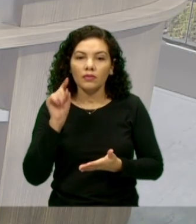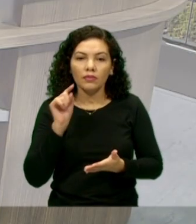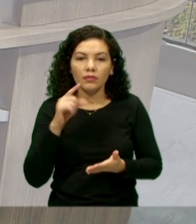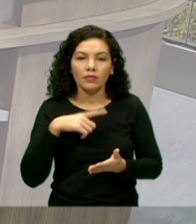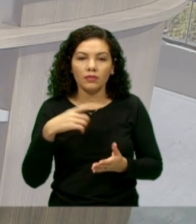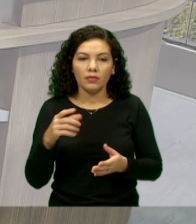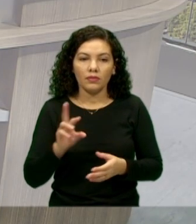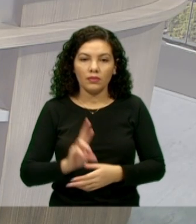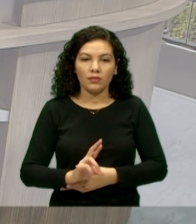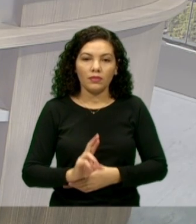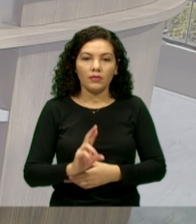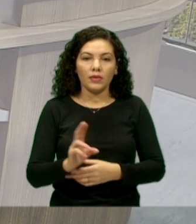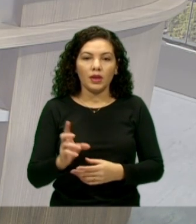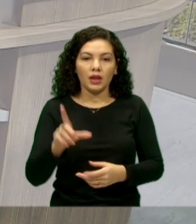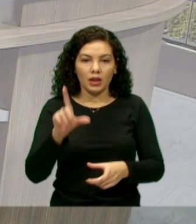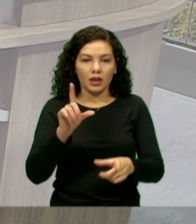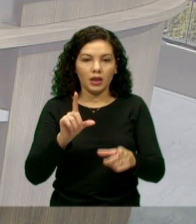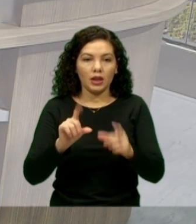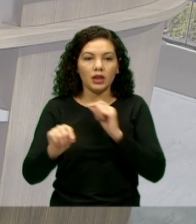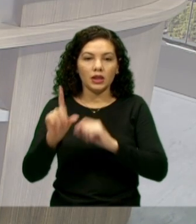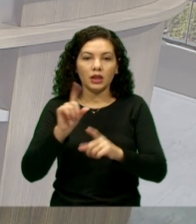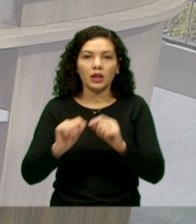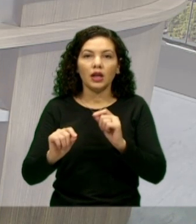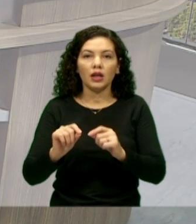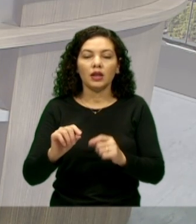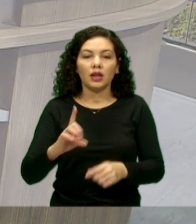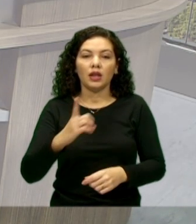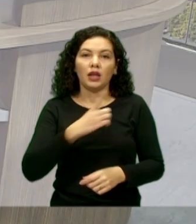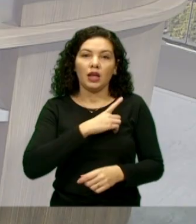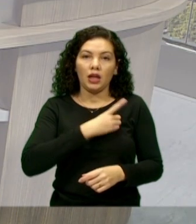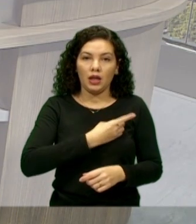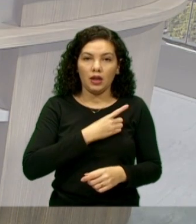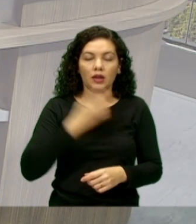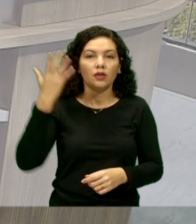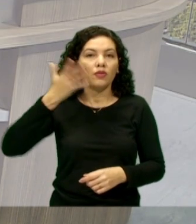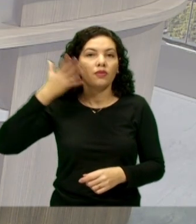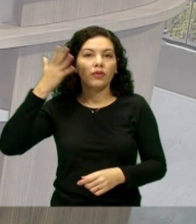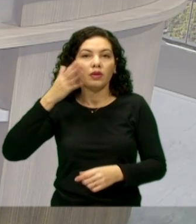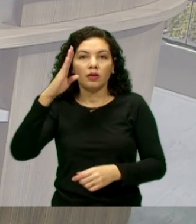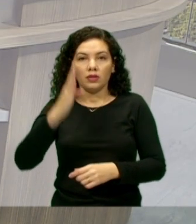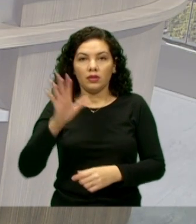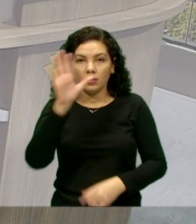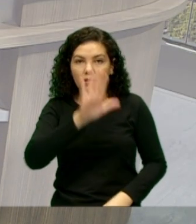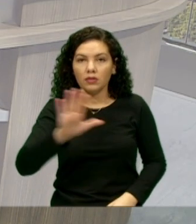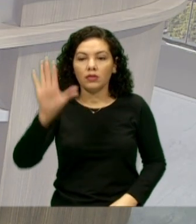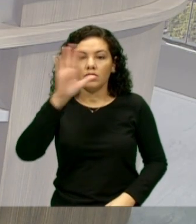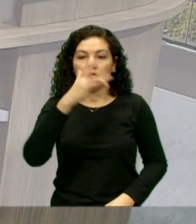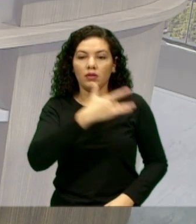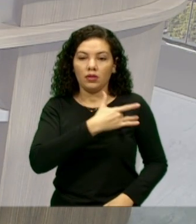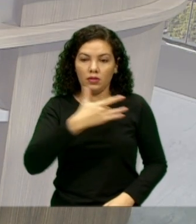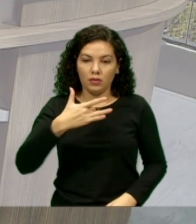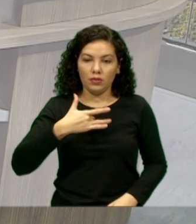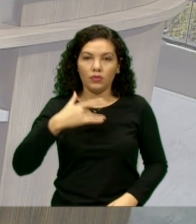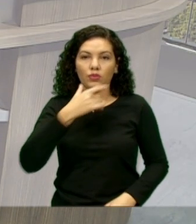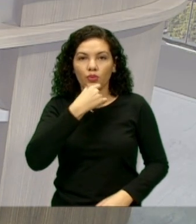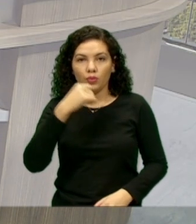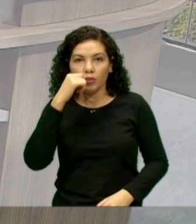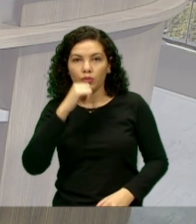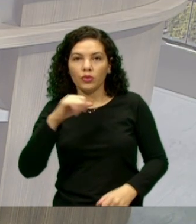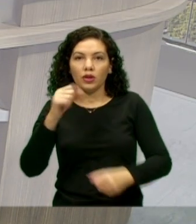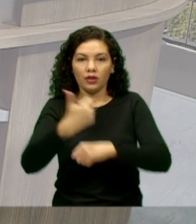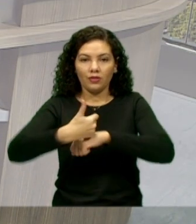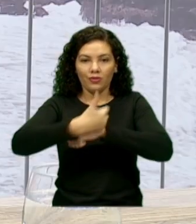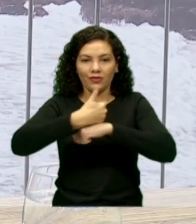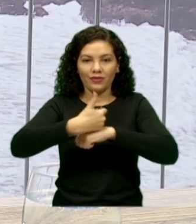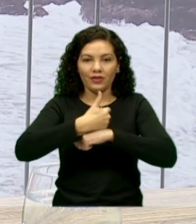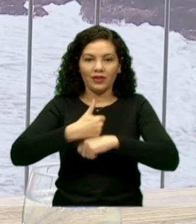foi designada como delegada para a Conferência Nacional da Saúde do Trabalhador e da Trabalhadora. Como é que é isso? Conta pra